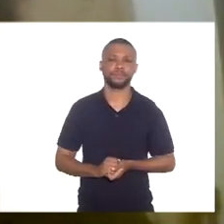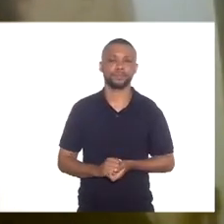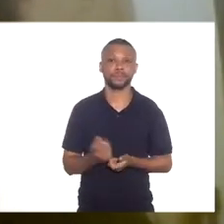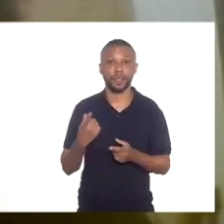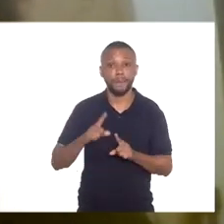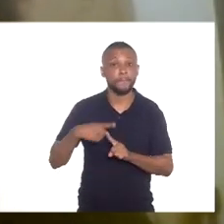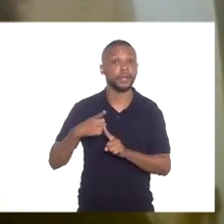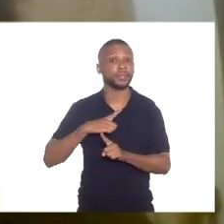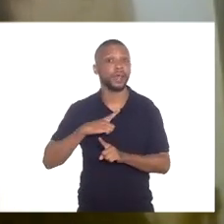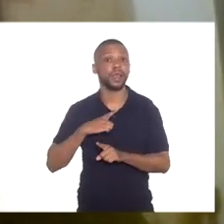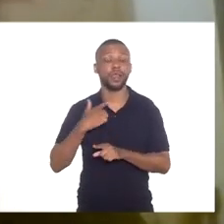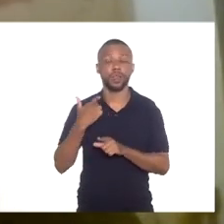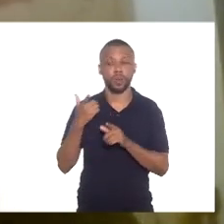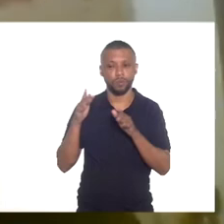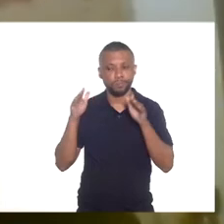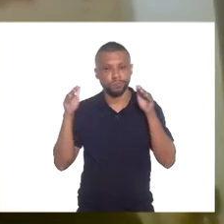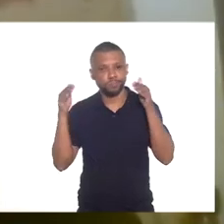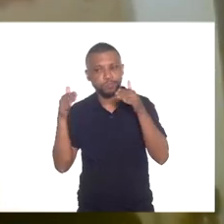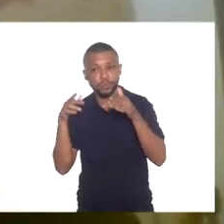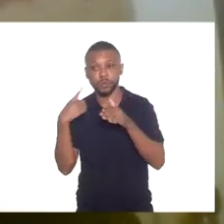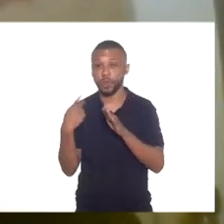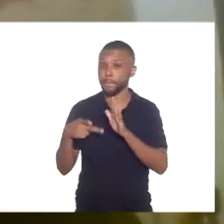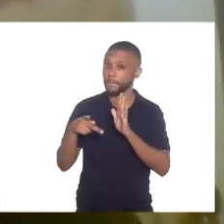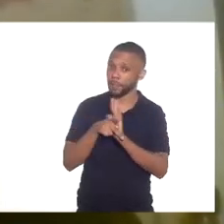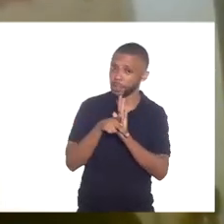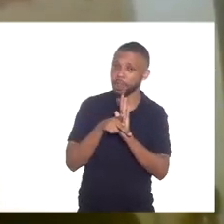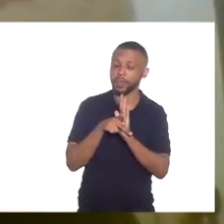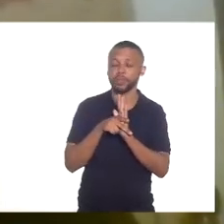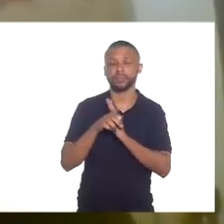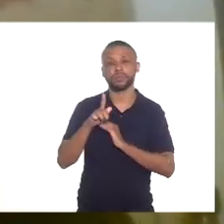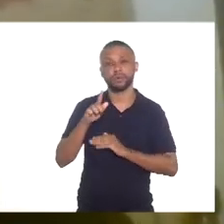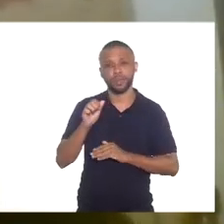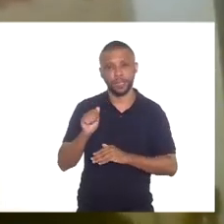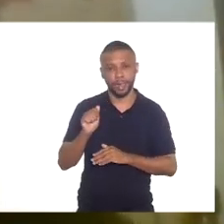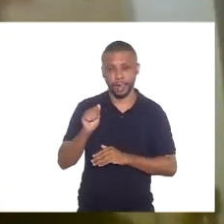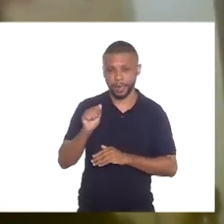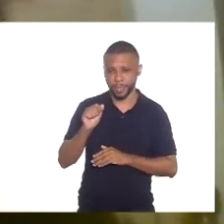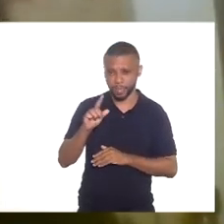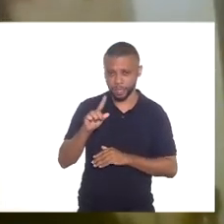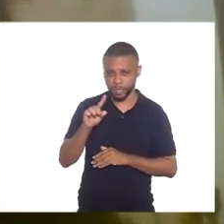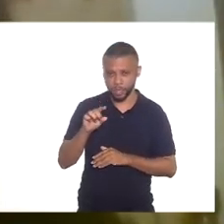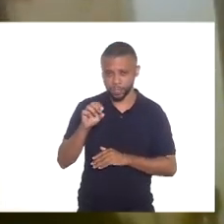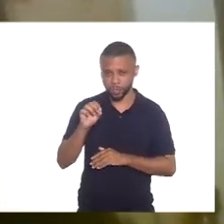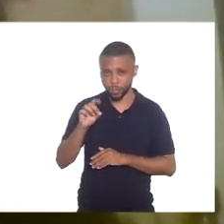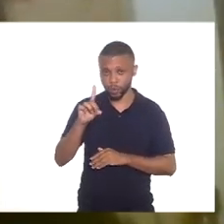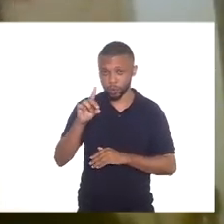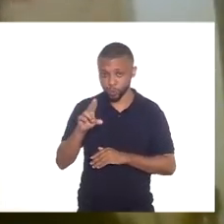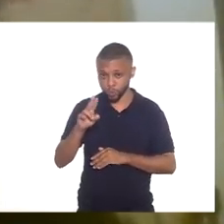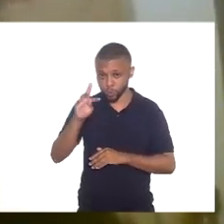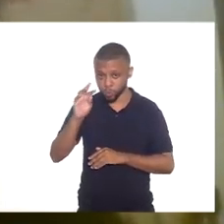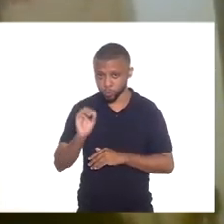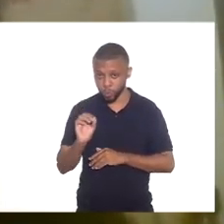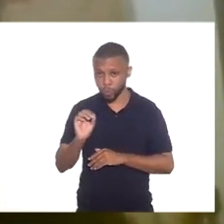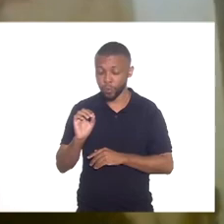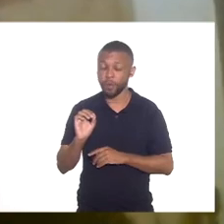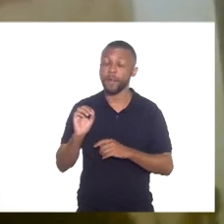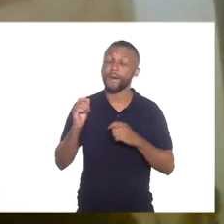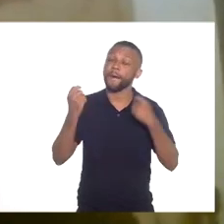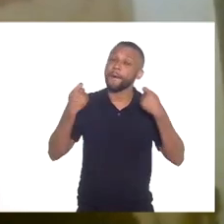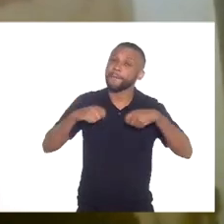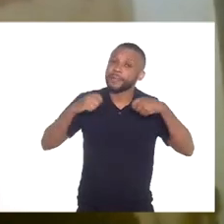de transporte, né, os proprietários dos gasodutos de transporte também vão ter que tornar público para a